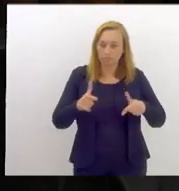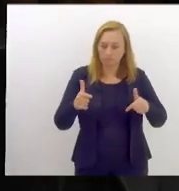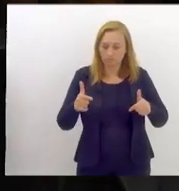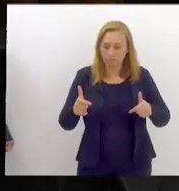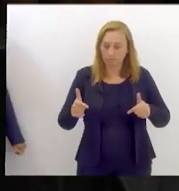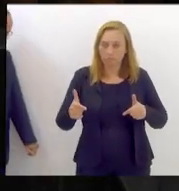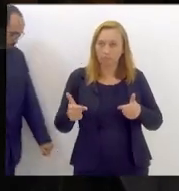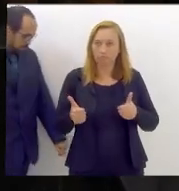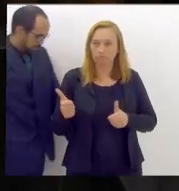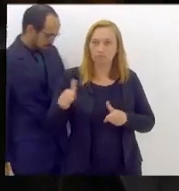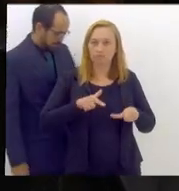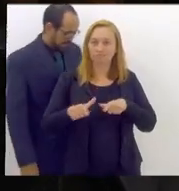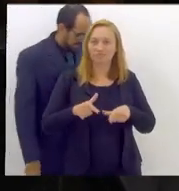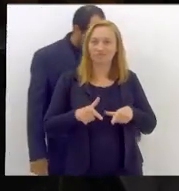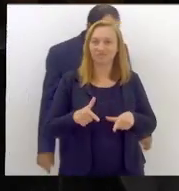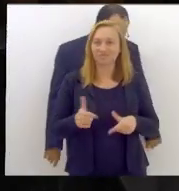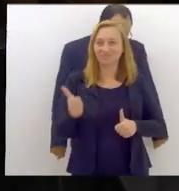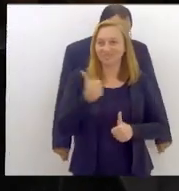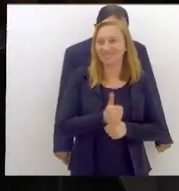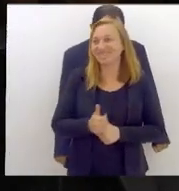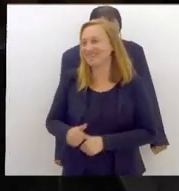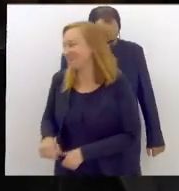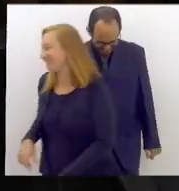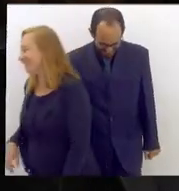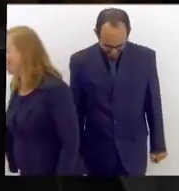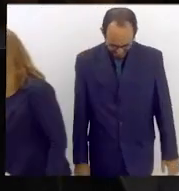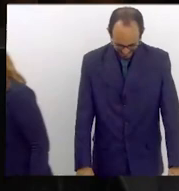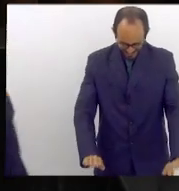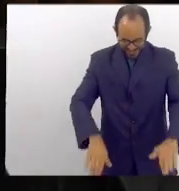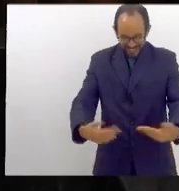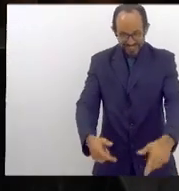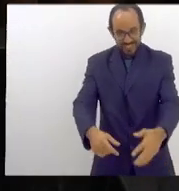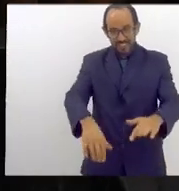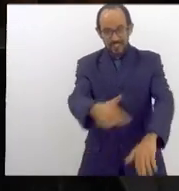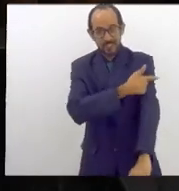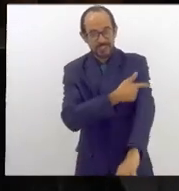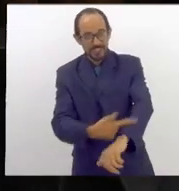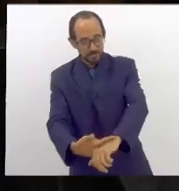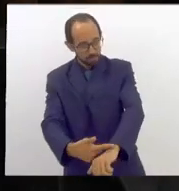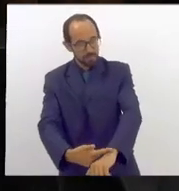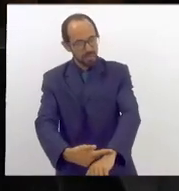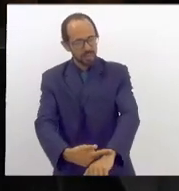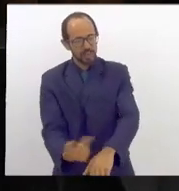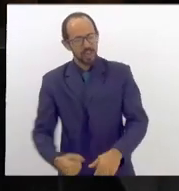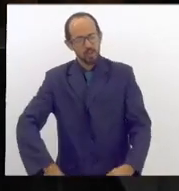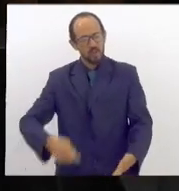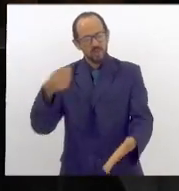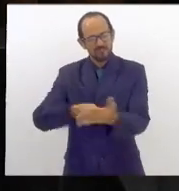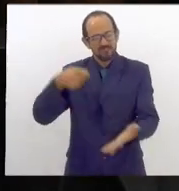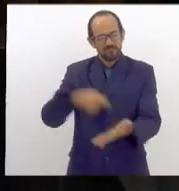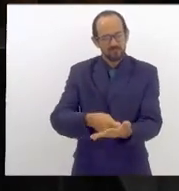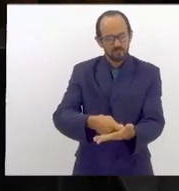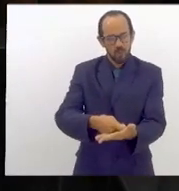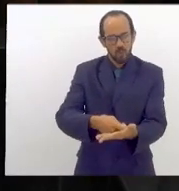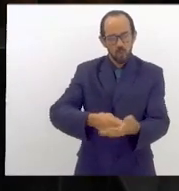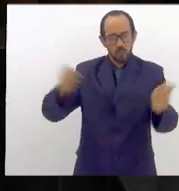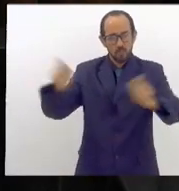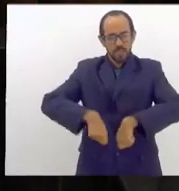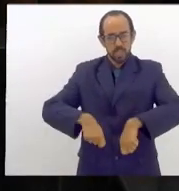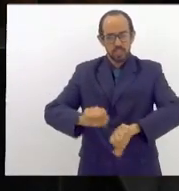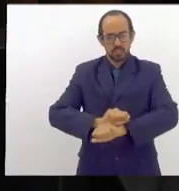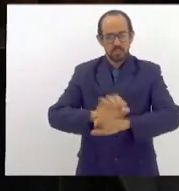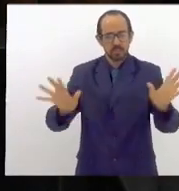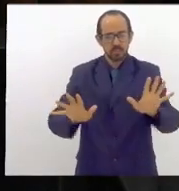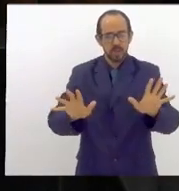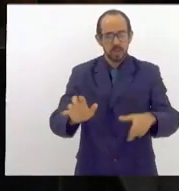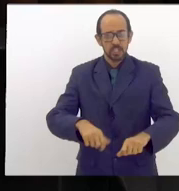com disciplina com Rigor e com competência com transparência realizado